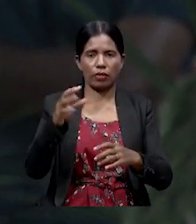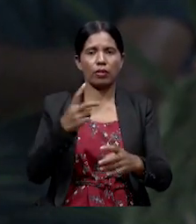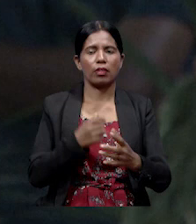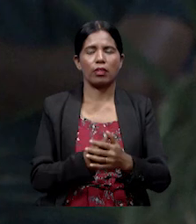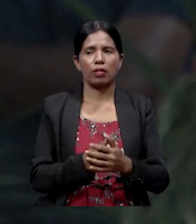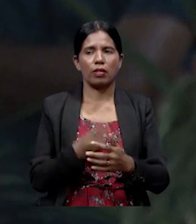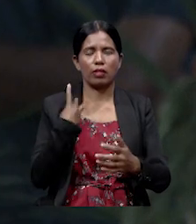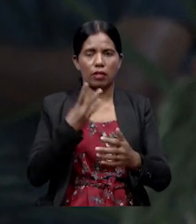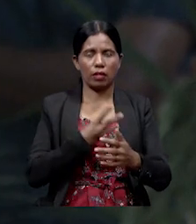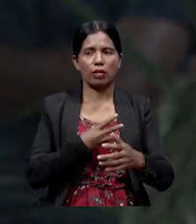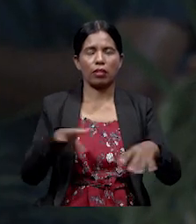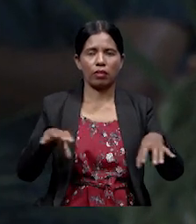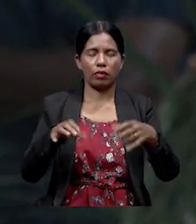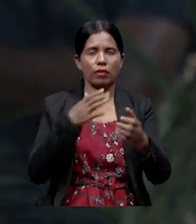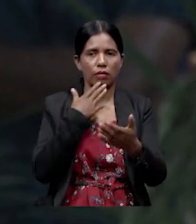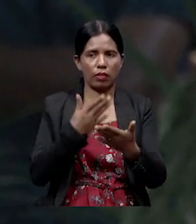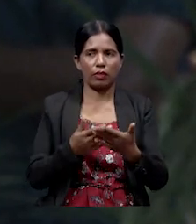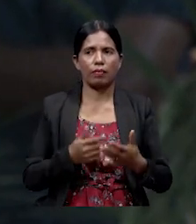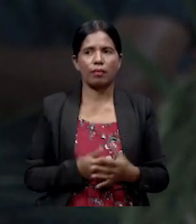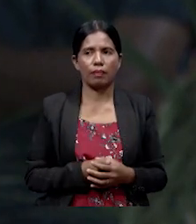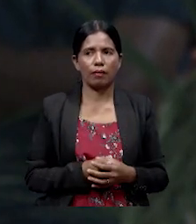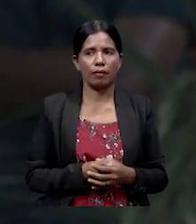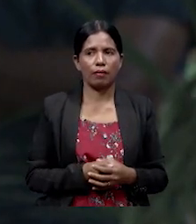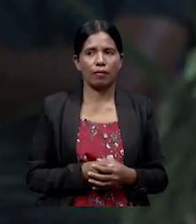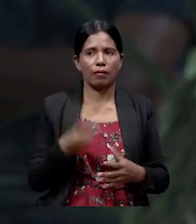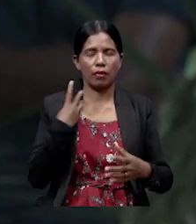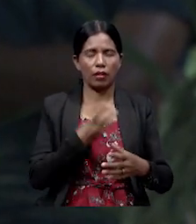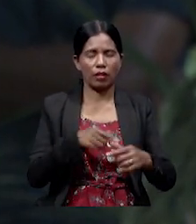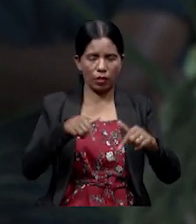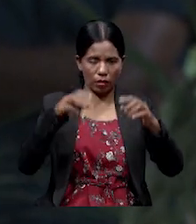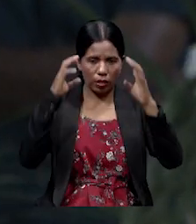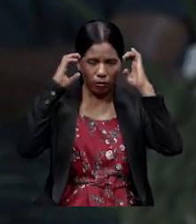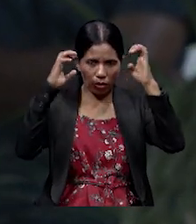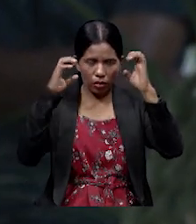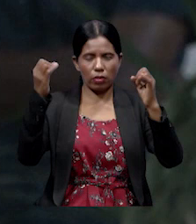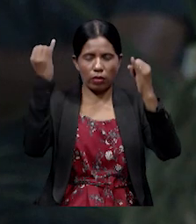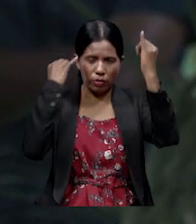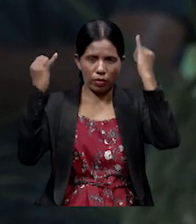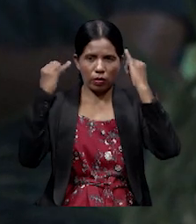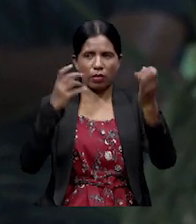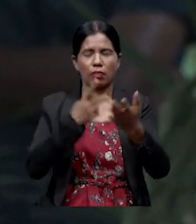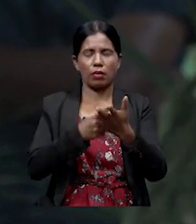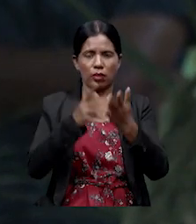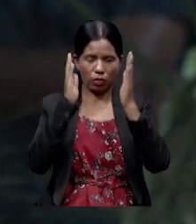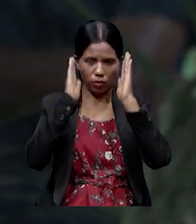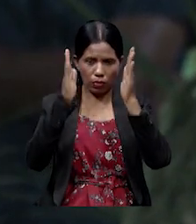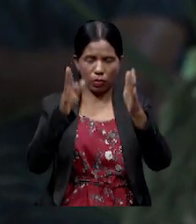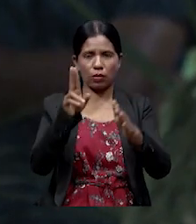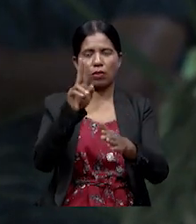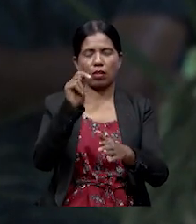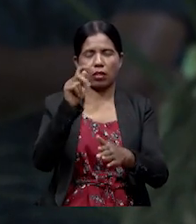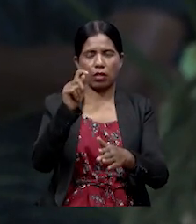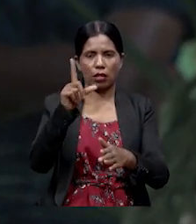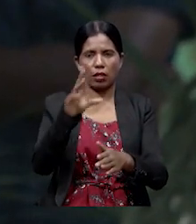vez mais robusta. Lembramos na área da educação e formação o Projeto Foco UNTL,